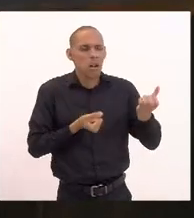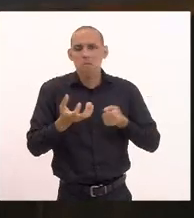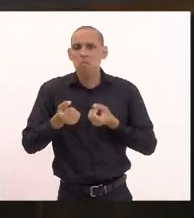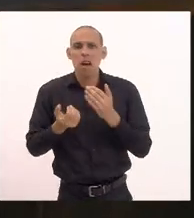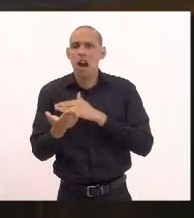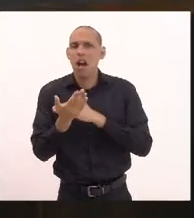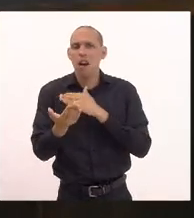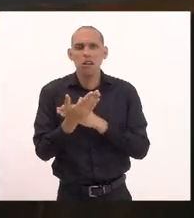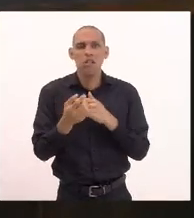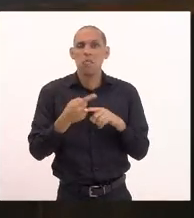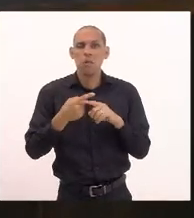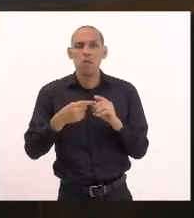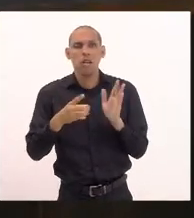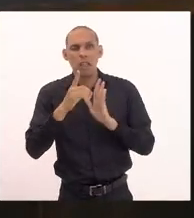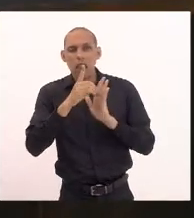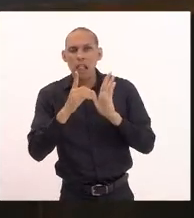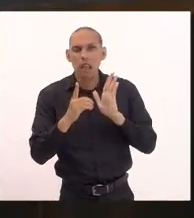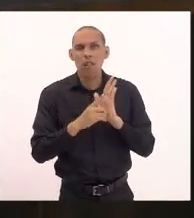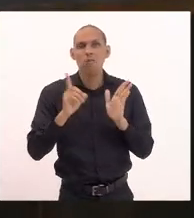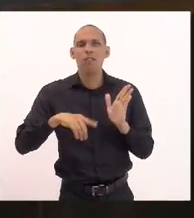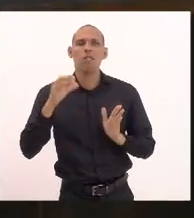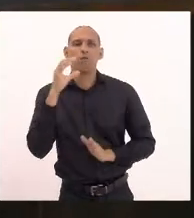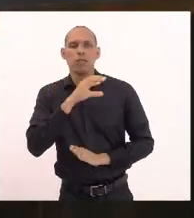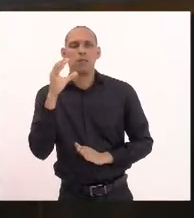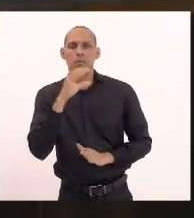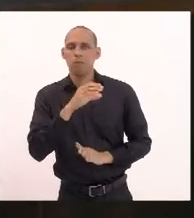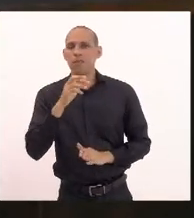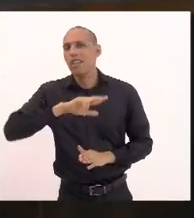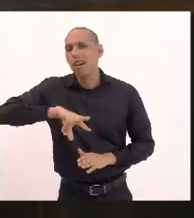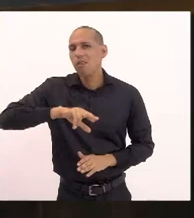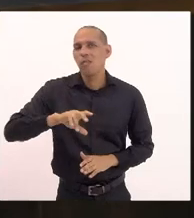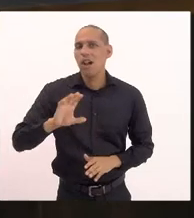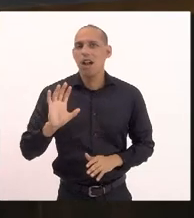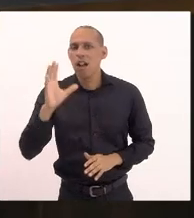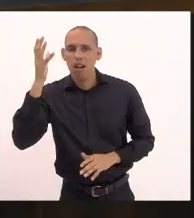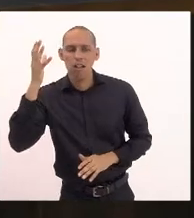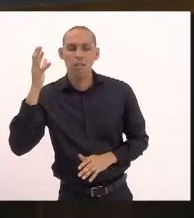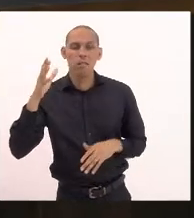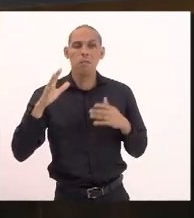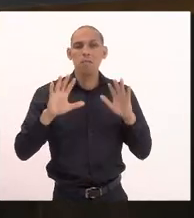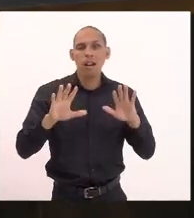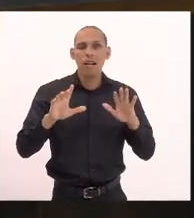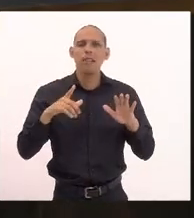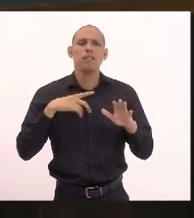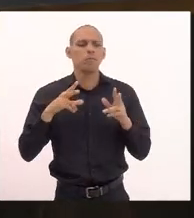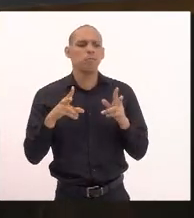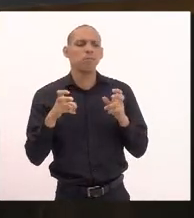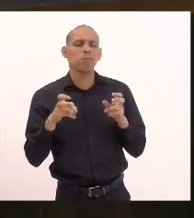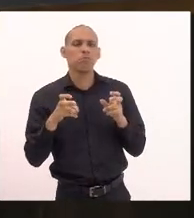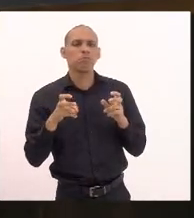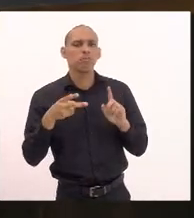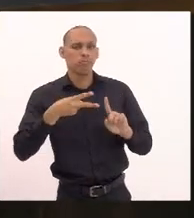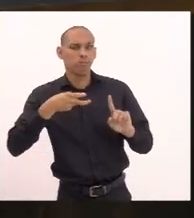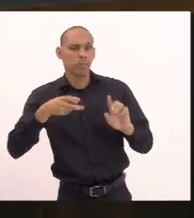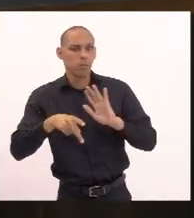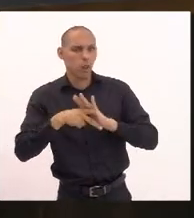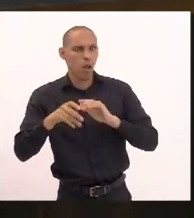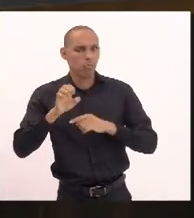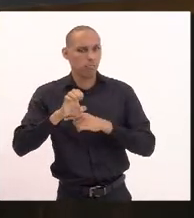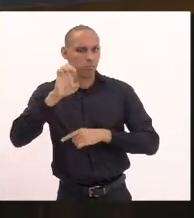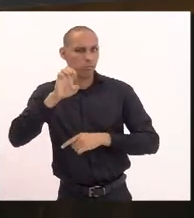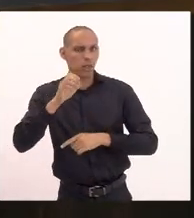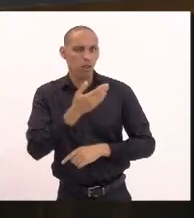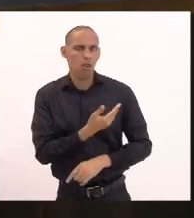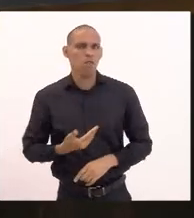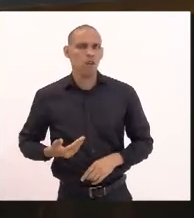sabe. Todo decreto inicial é de emergência, ele não é de calamidade, mas há um reconhecimento pelo governo do Estado e pelo